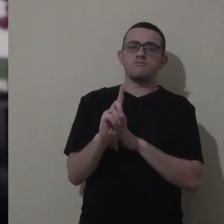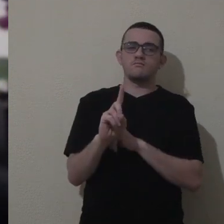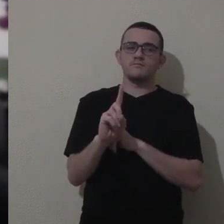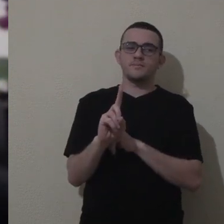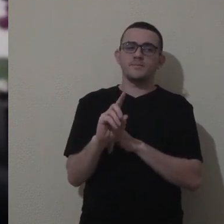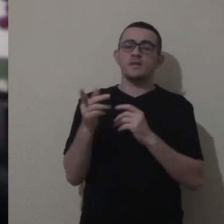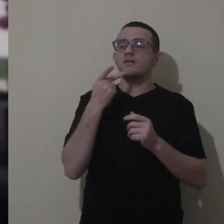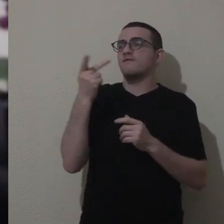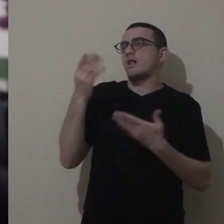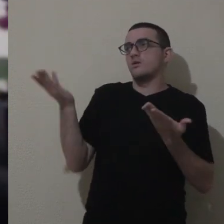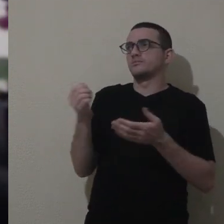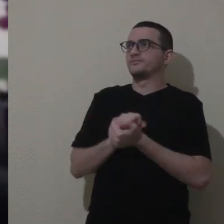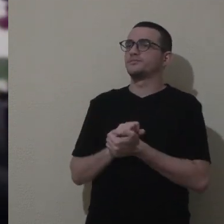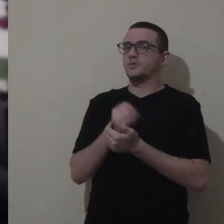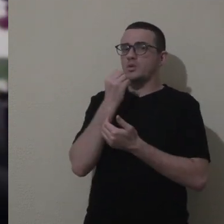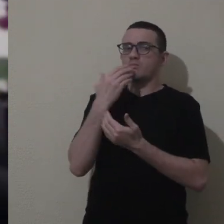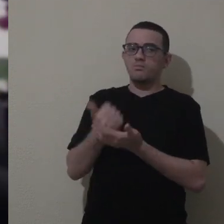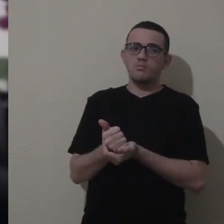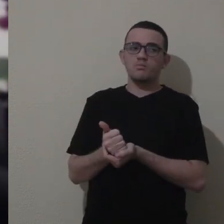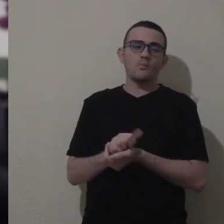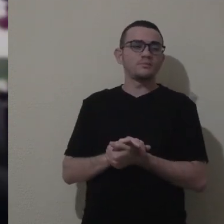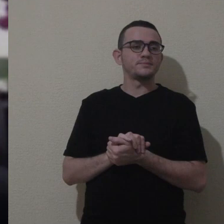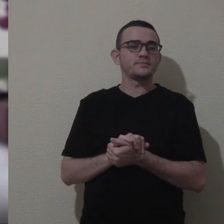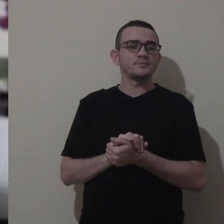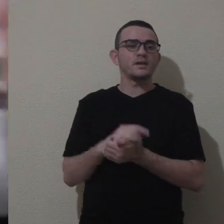se eu falar para você, Lucas, olha,